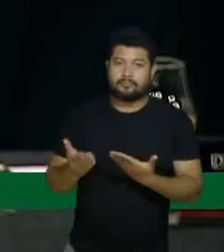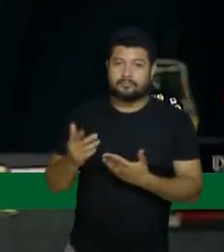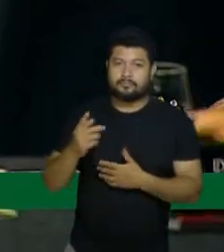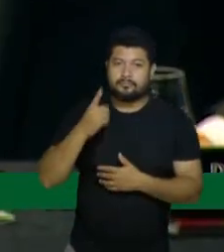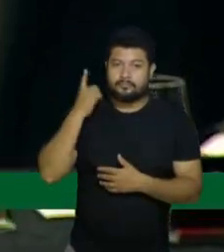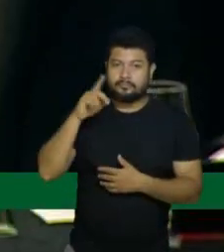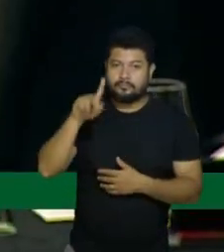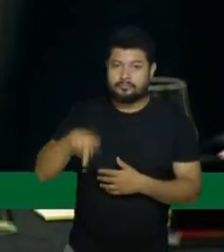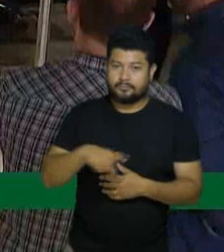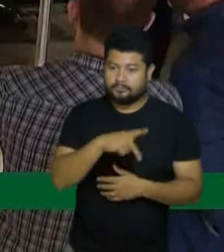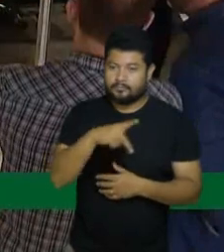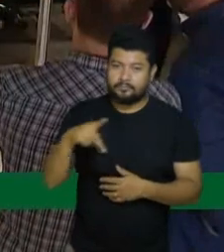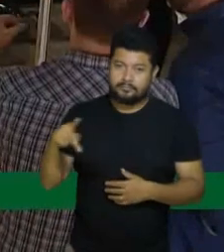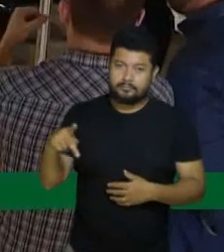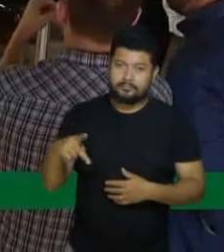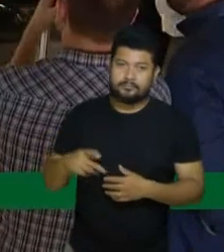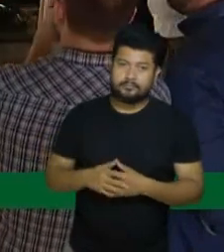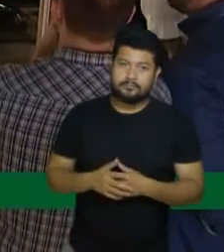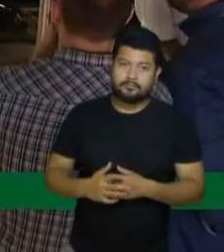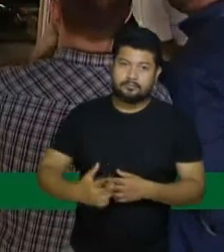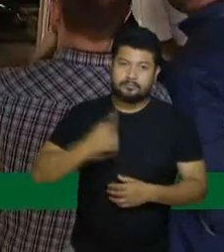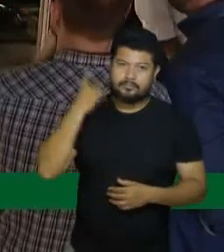balira deputada